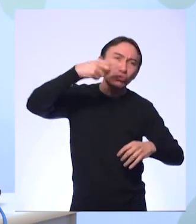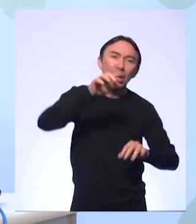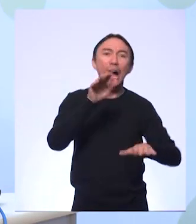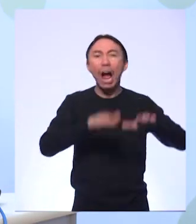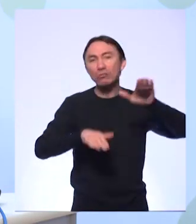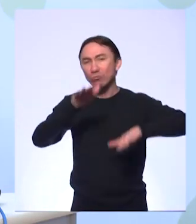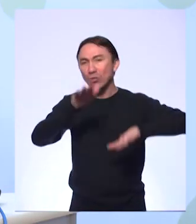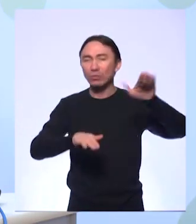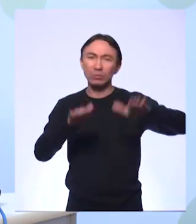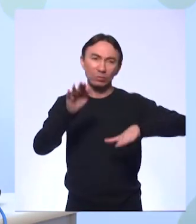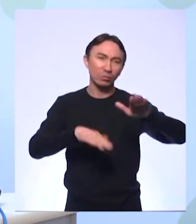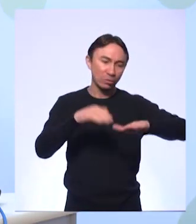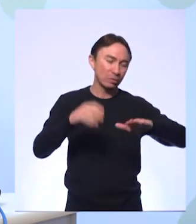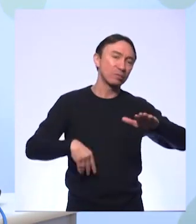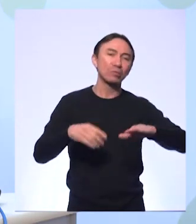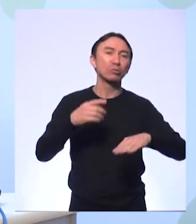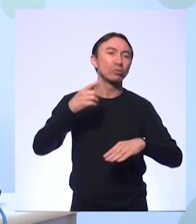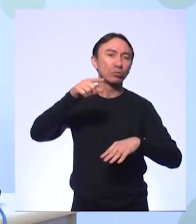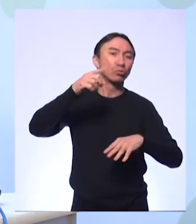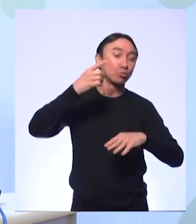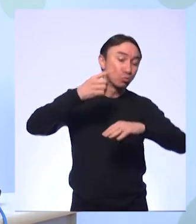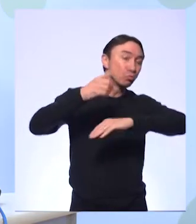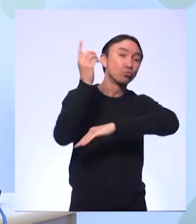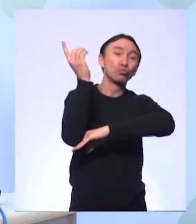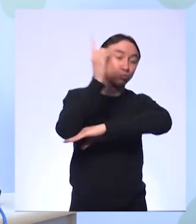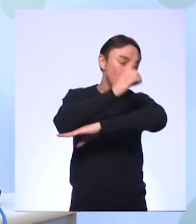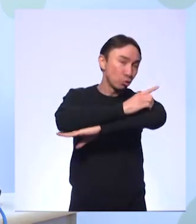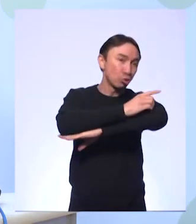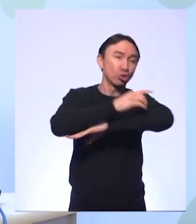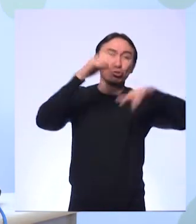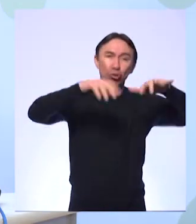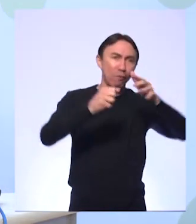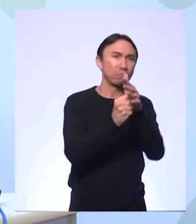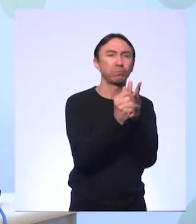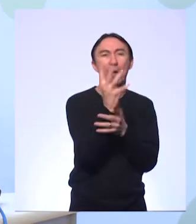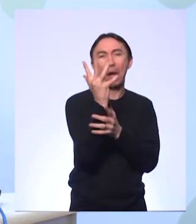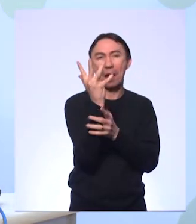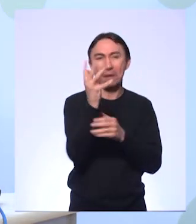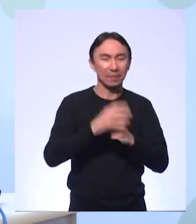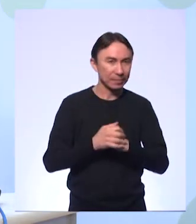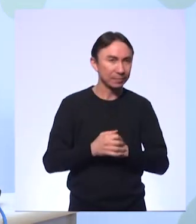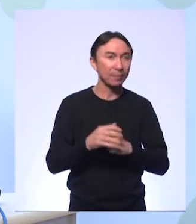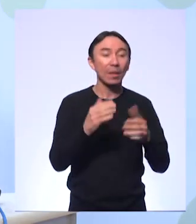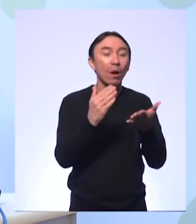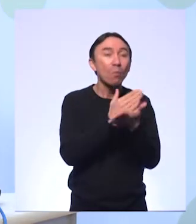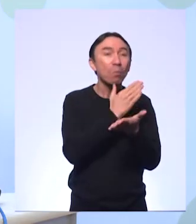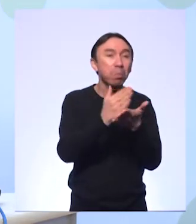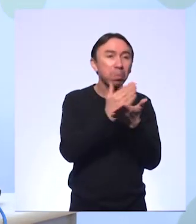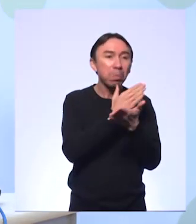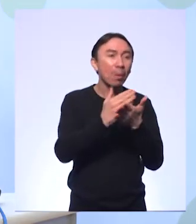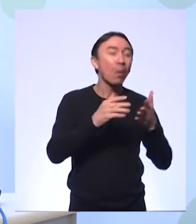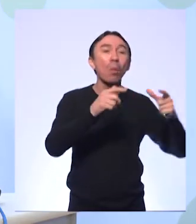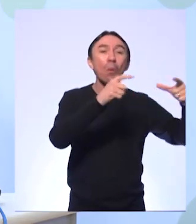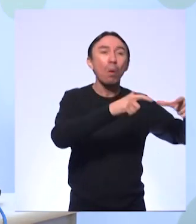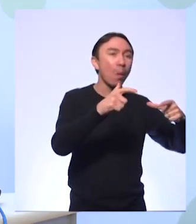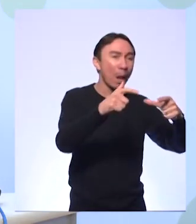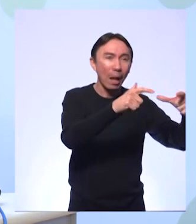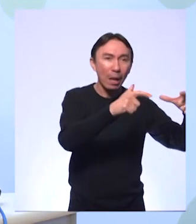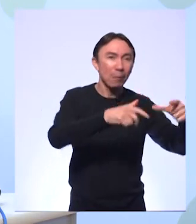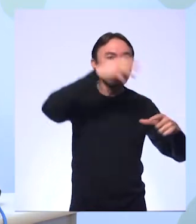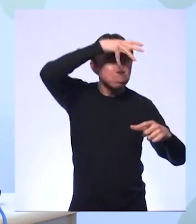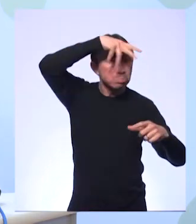Equador. Isso acontece o ano todo. Né? Algumas regiões da Amazônia são de secas, mas são